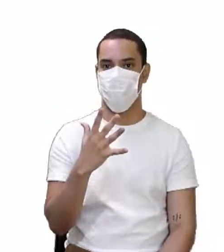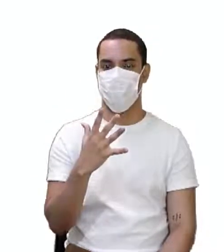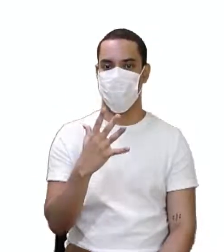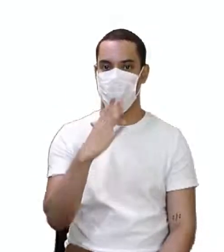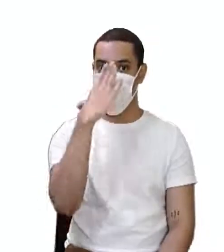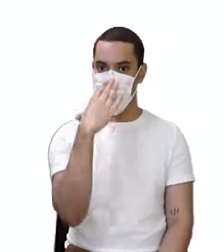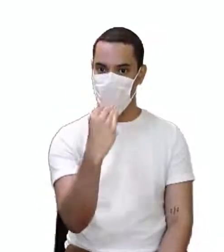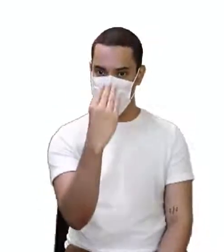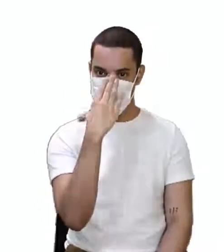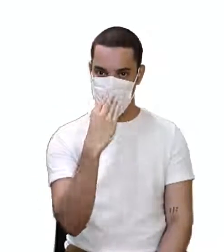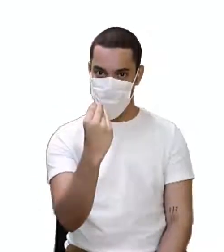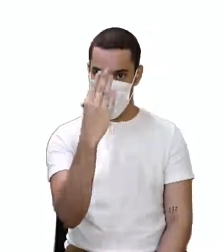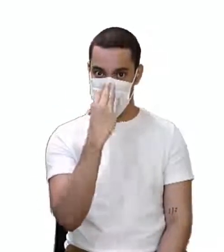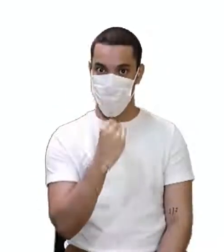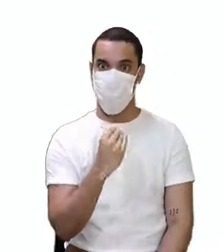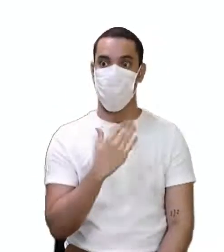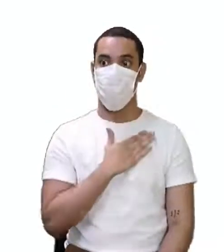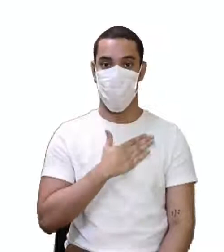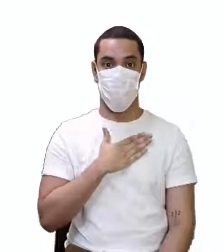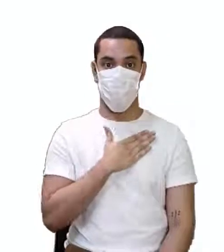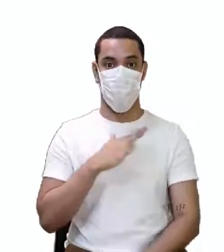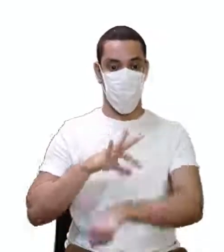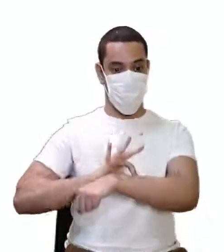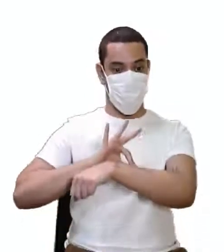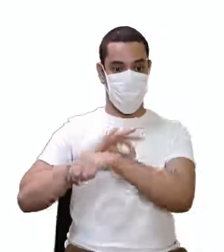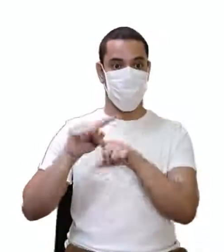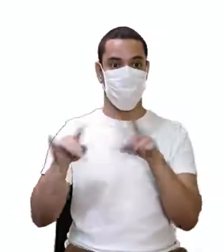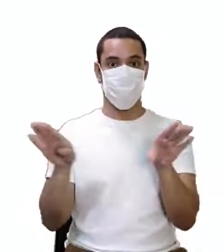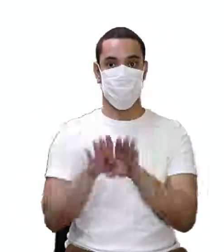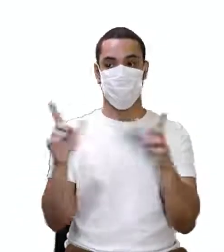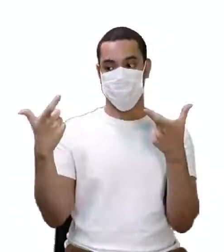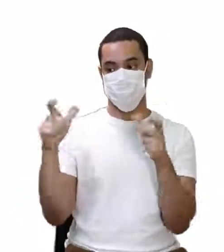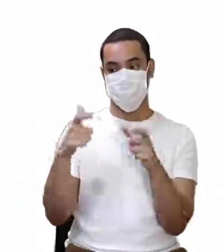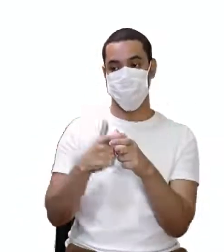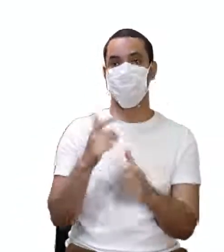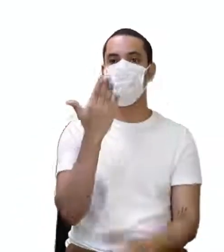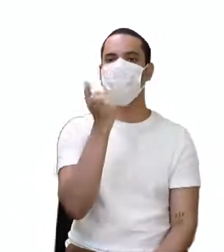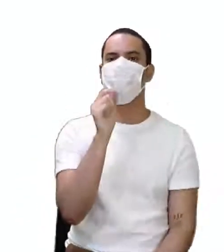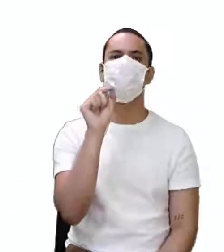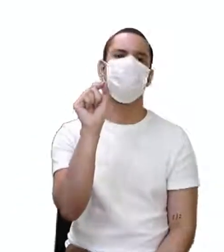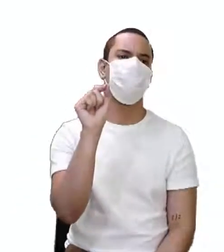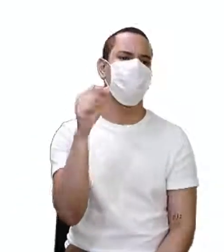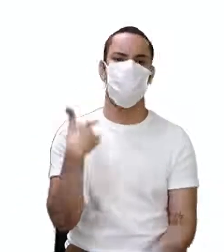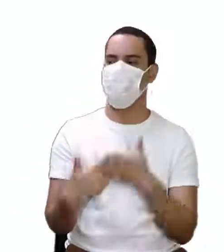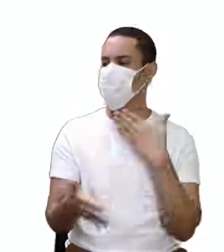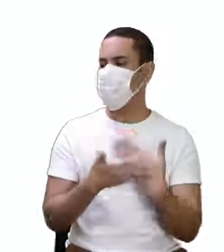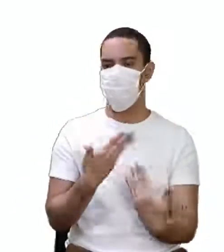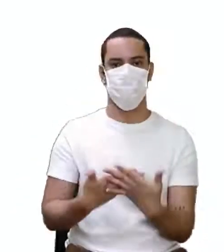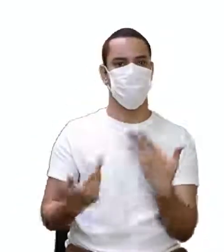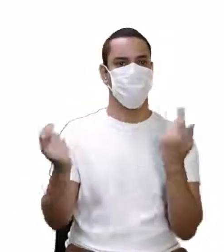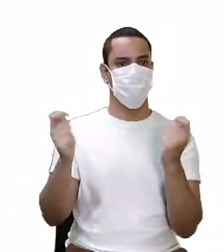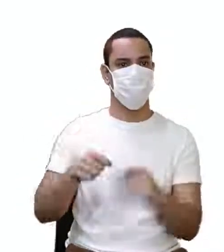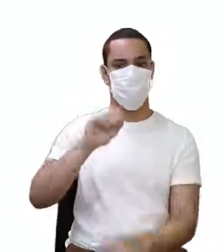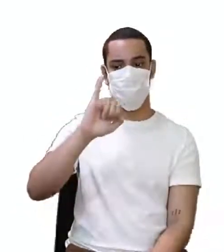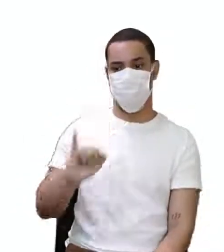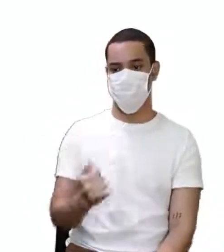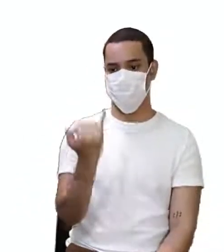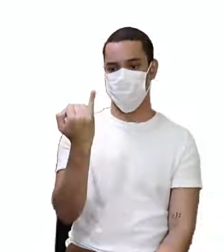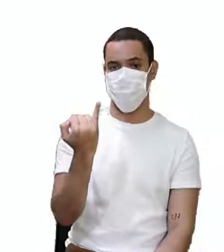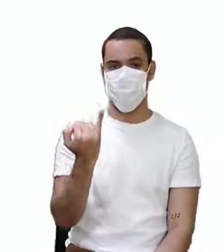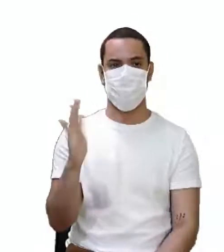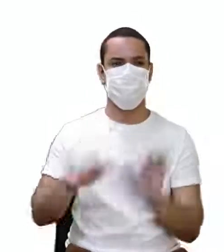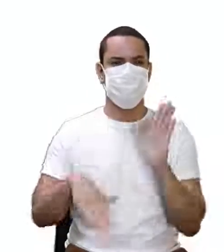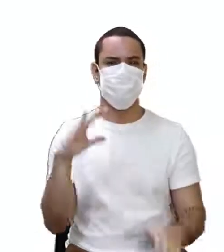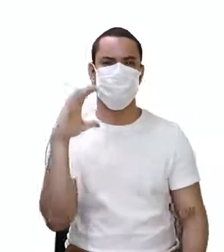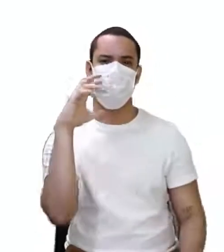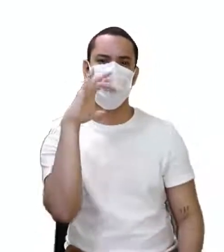ele também, em períodos de estiagem, né, tal, eles se alimentam também do que puder se aproveitar. Quando está um período muito